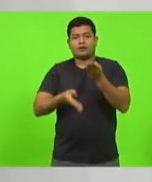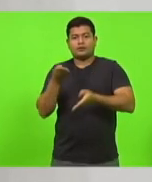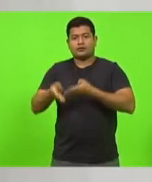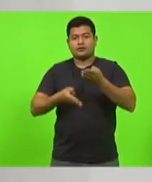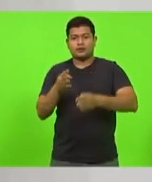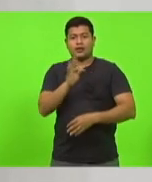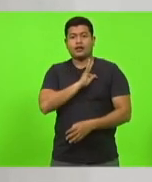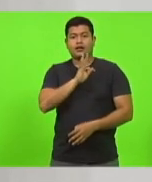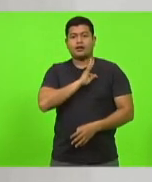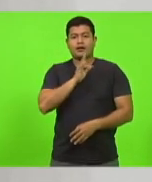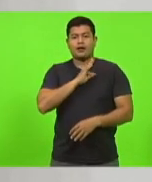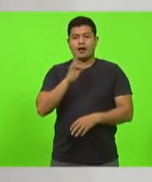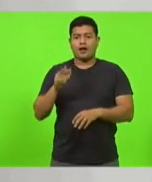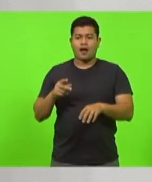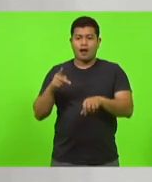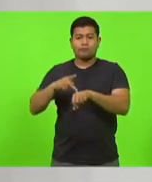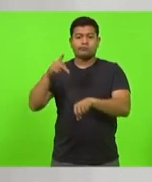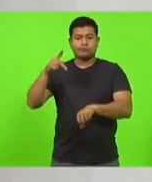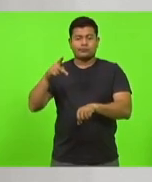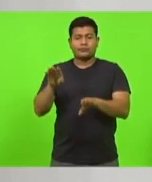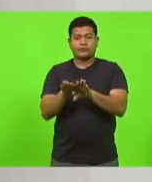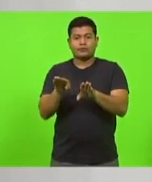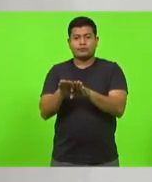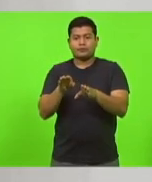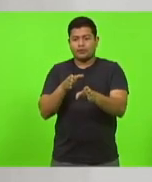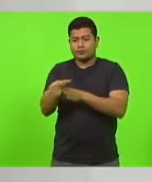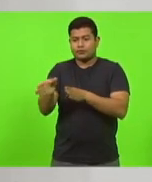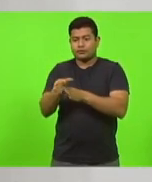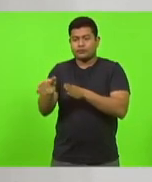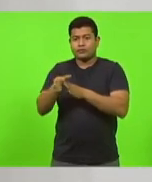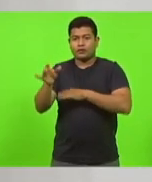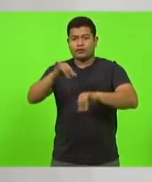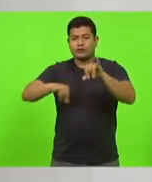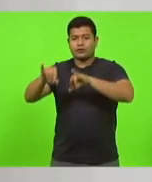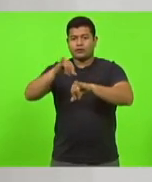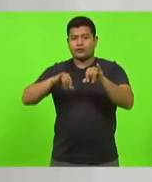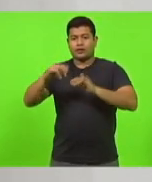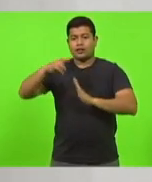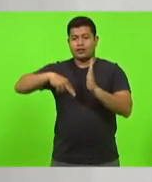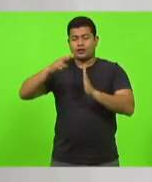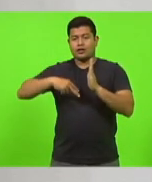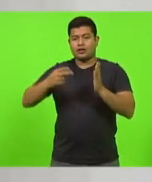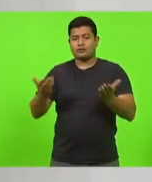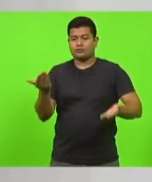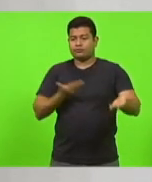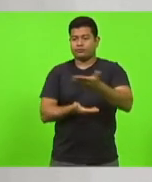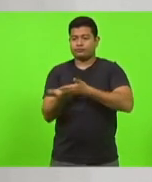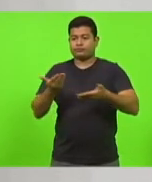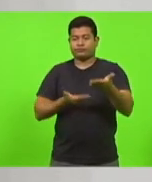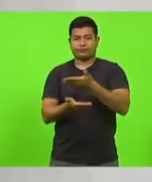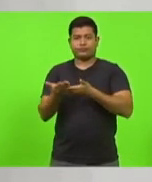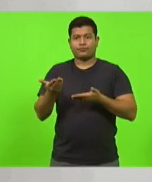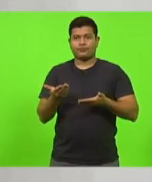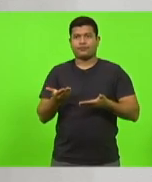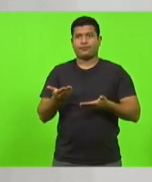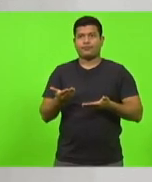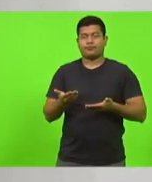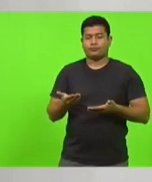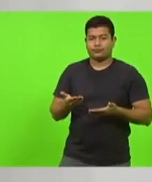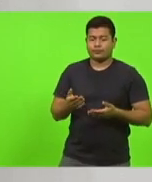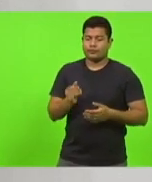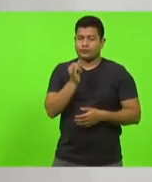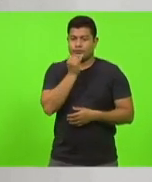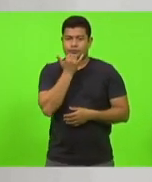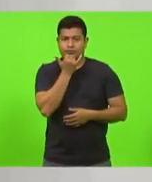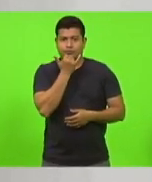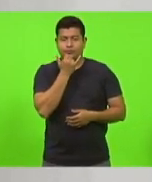pedagógico e o orientador de laboratório de leitura e de convivência. Aliás, o assistente técnico nós